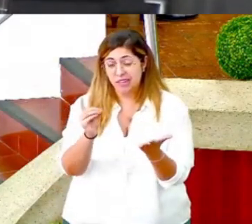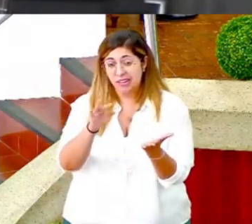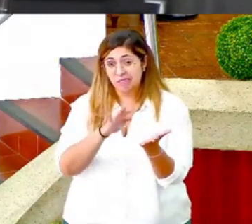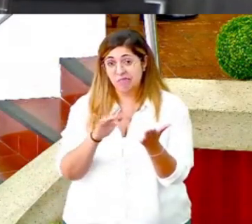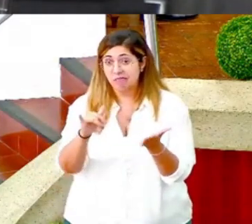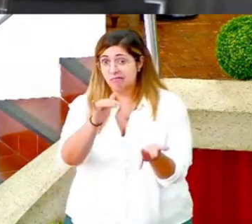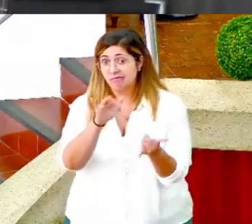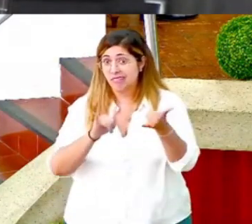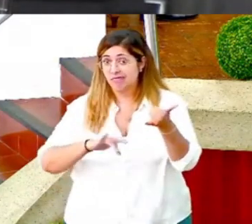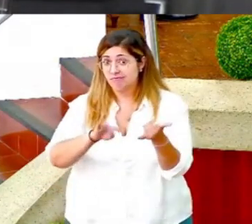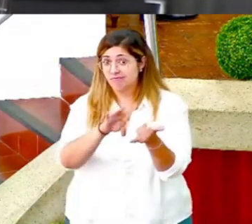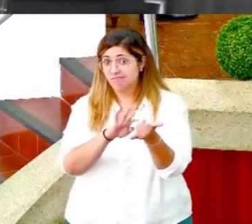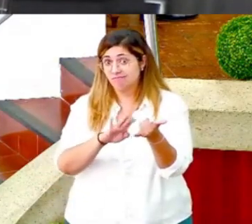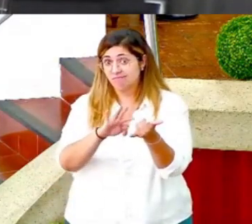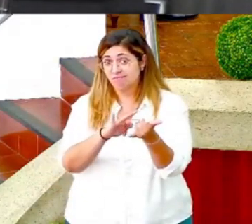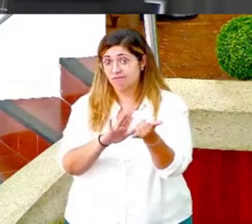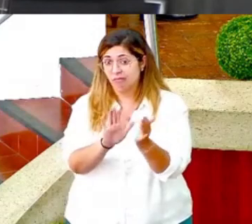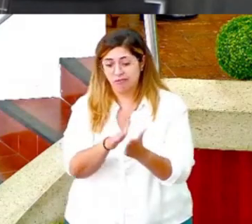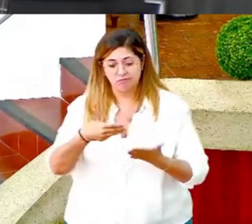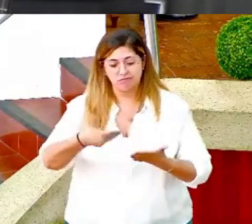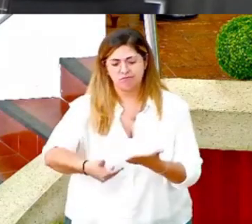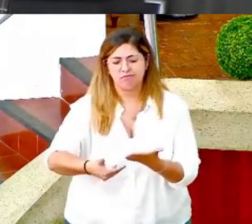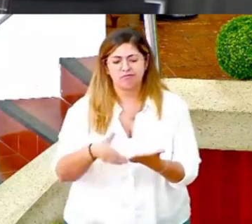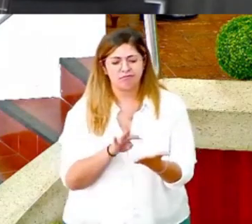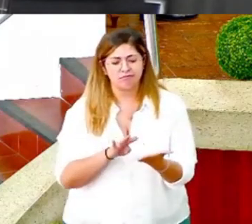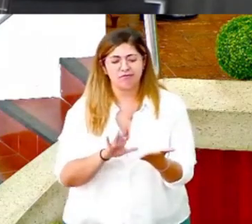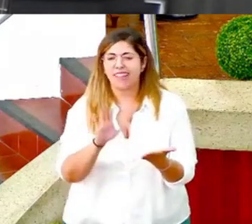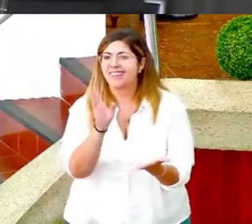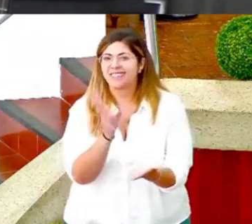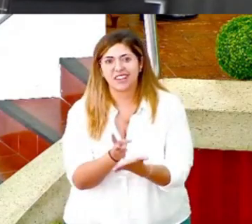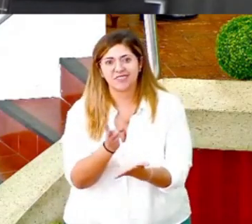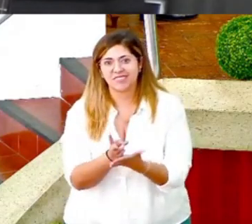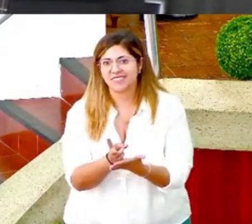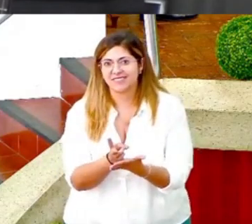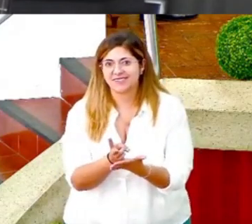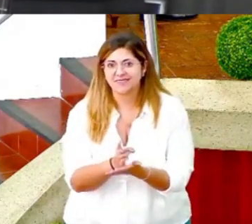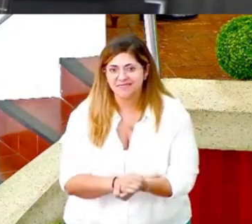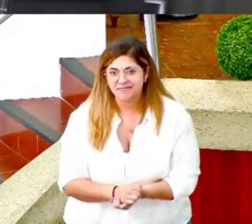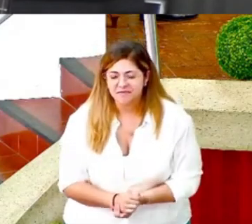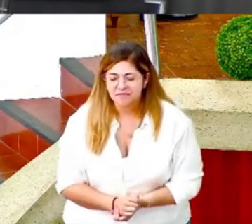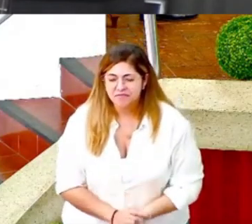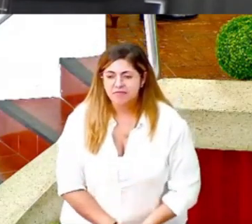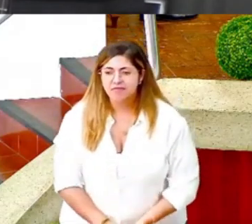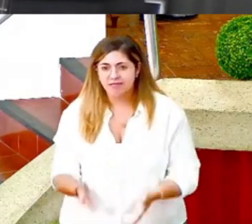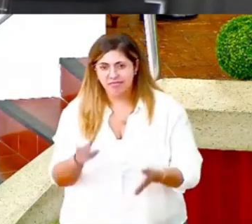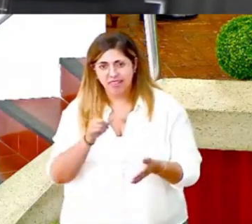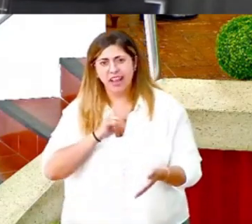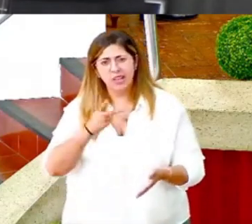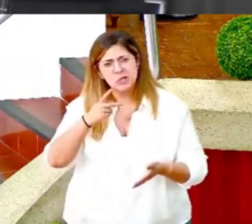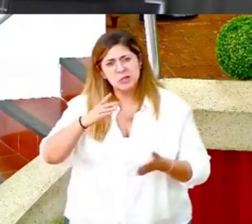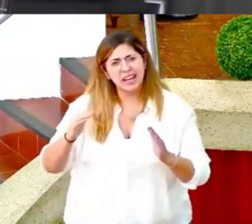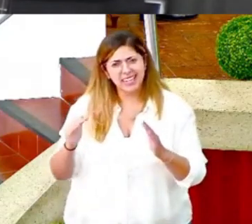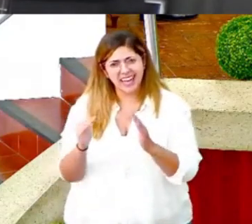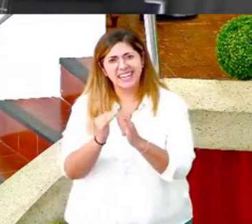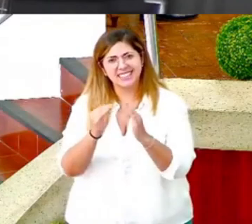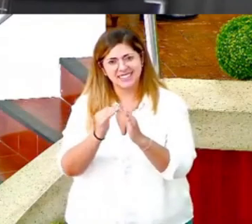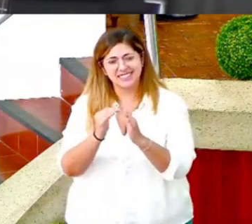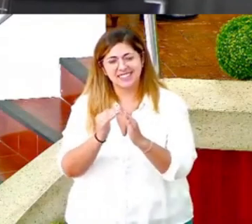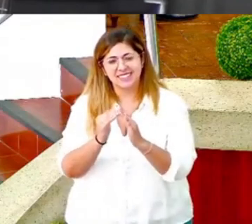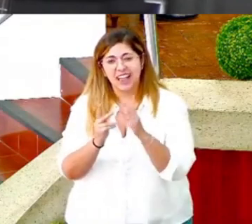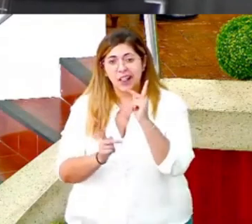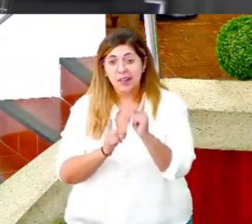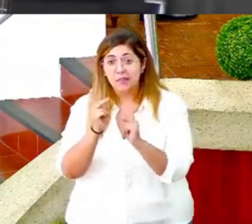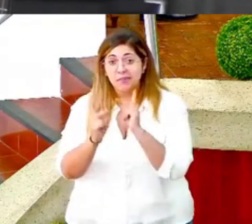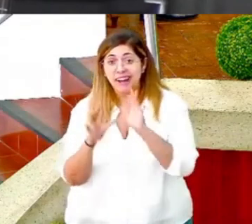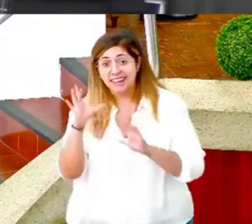nos celulares, mas ela está aí. Porque o lugar da palavra do Senhor é na sua casa. A sua casa fala das coisas